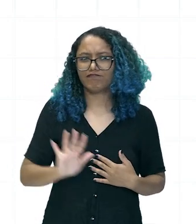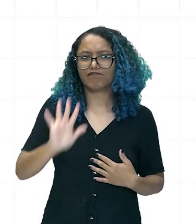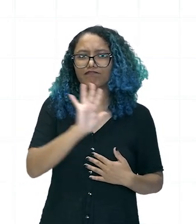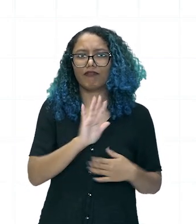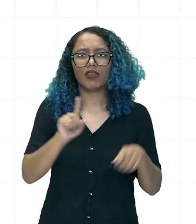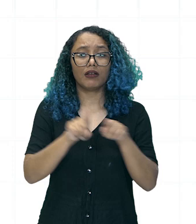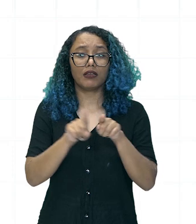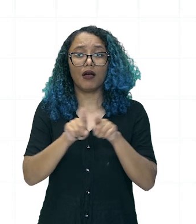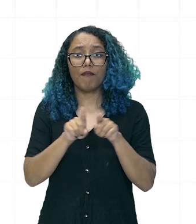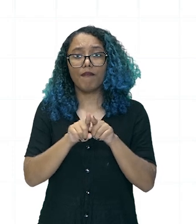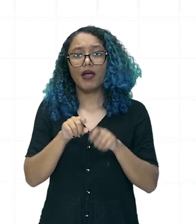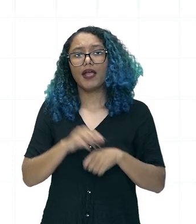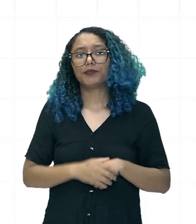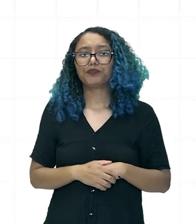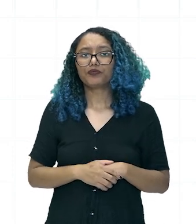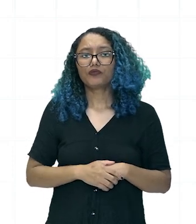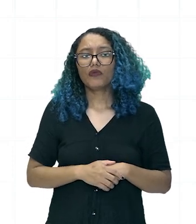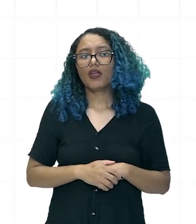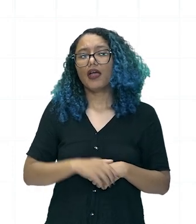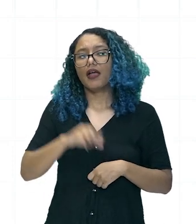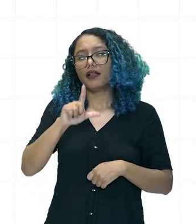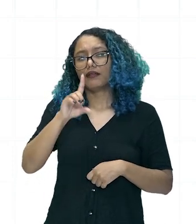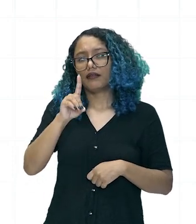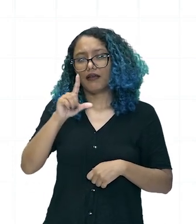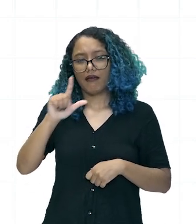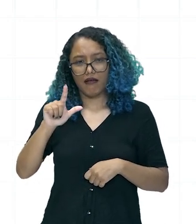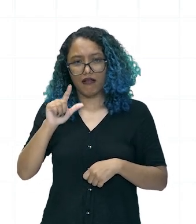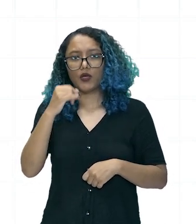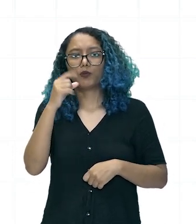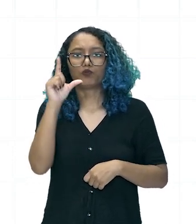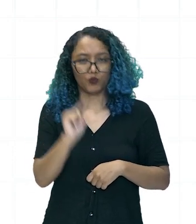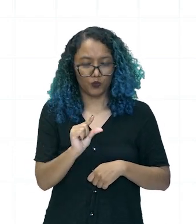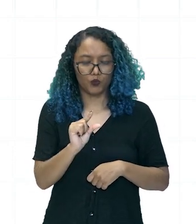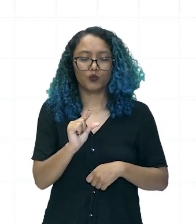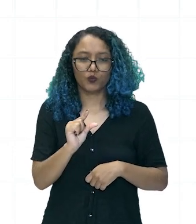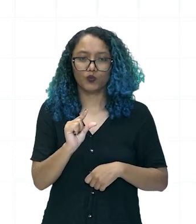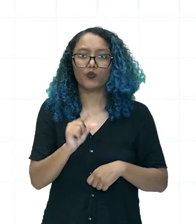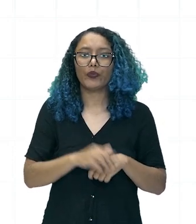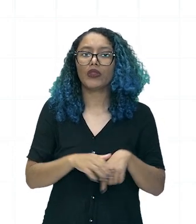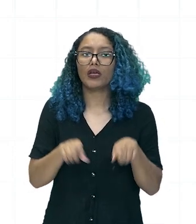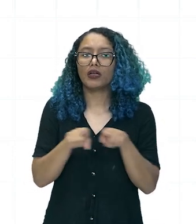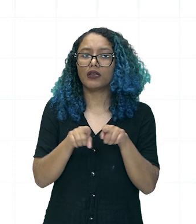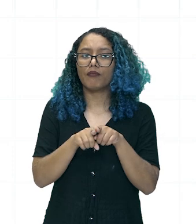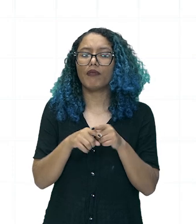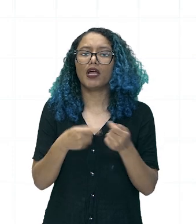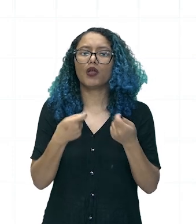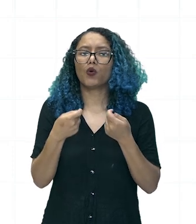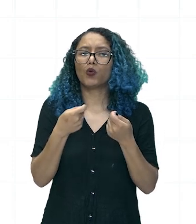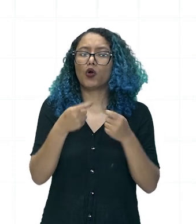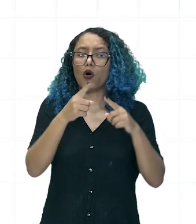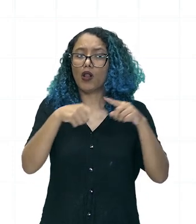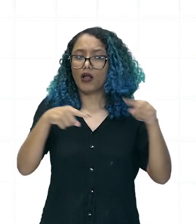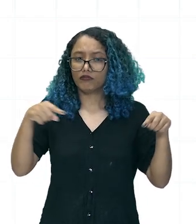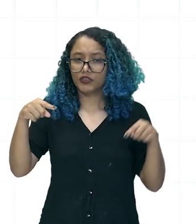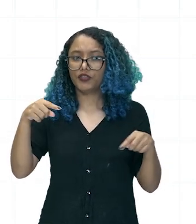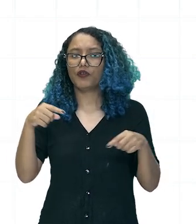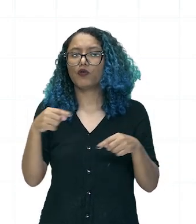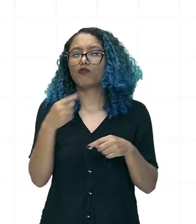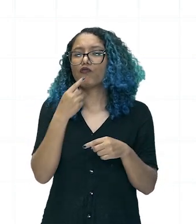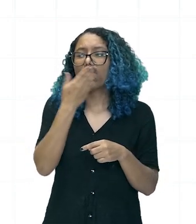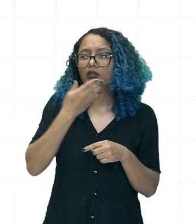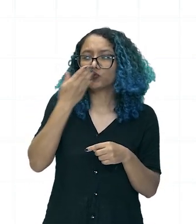Muito bem, agora que vocês já conheceram alguns tipos de ginástica aeróbica de academia, eu quero apresentar para vocês os benefícios de